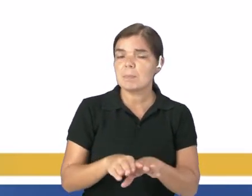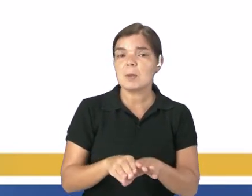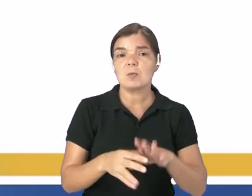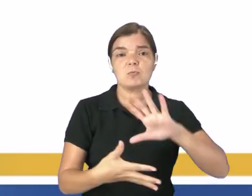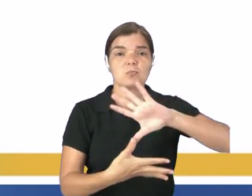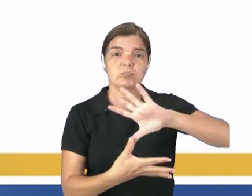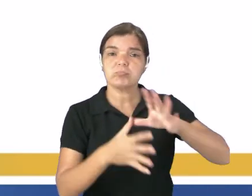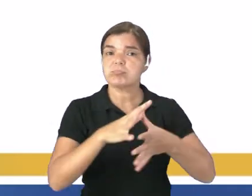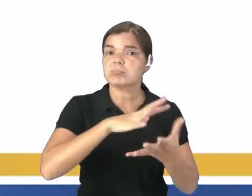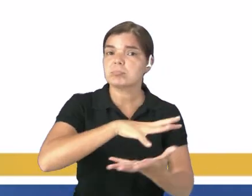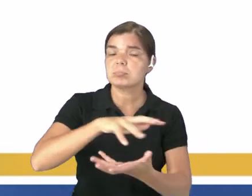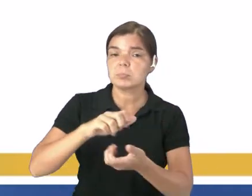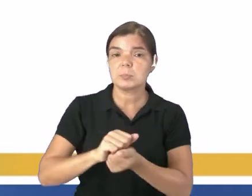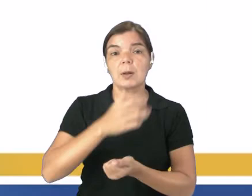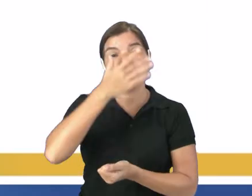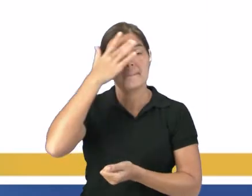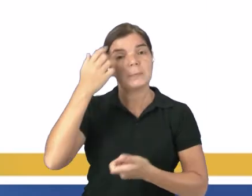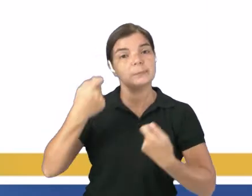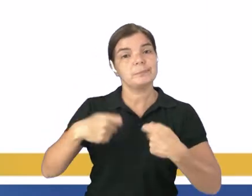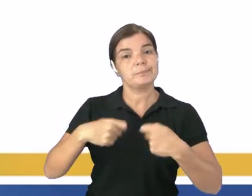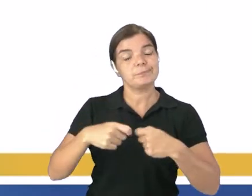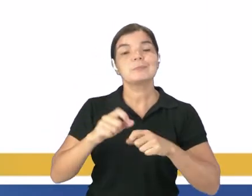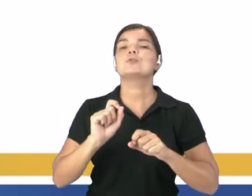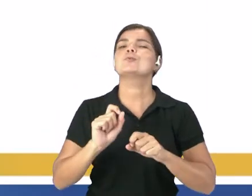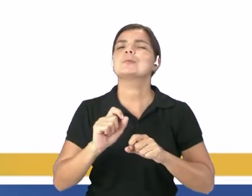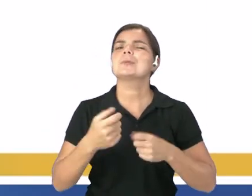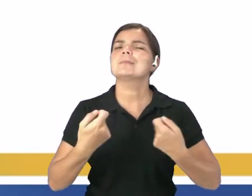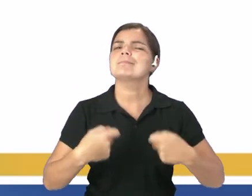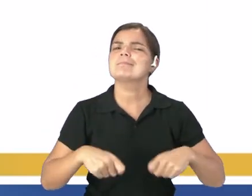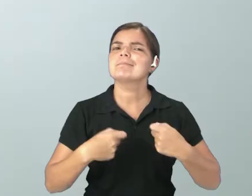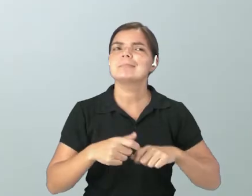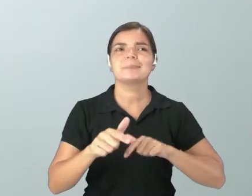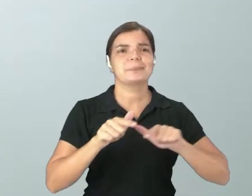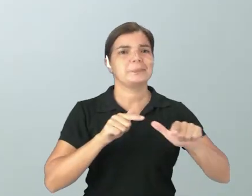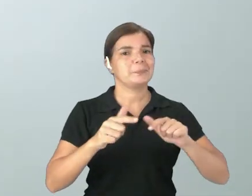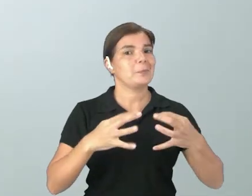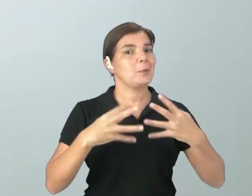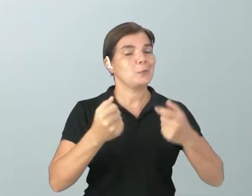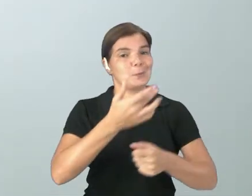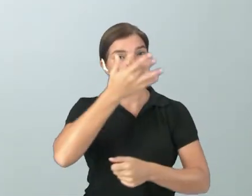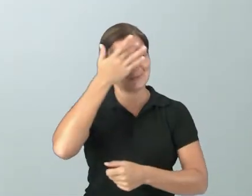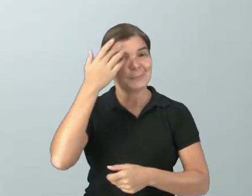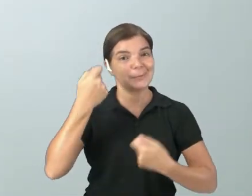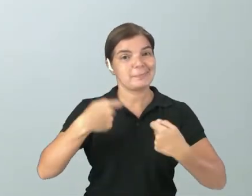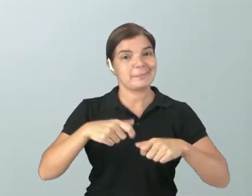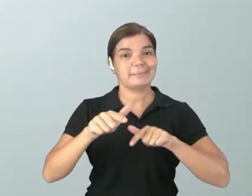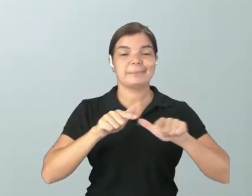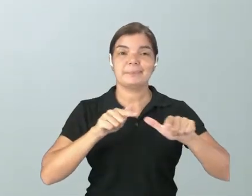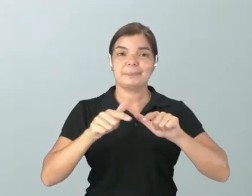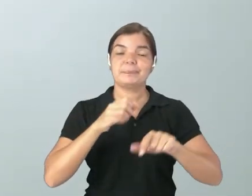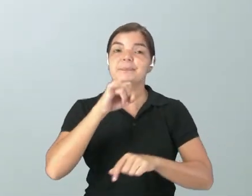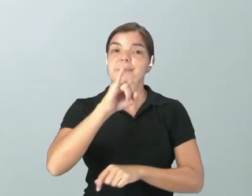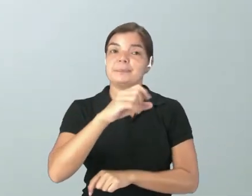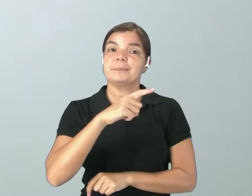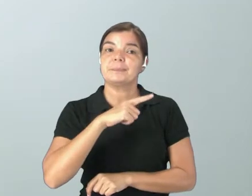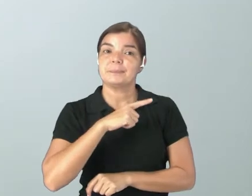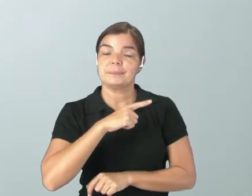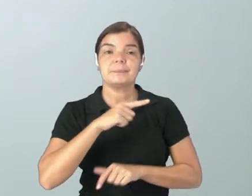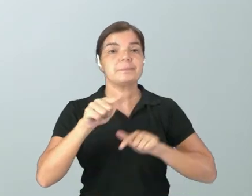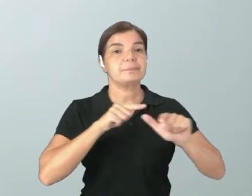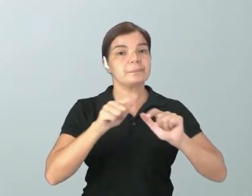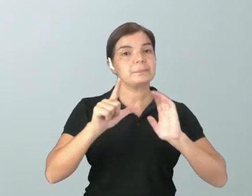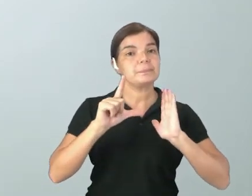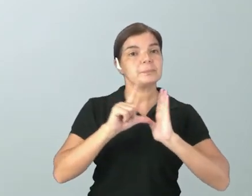pandemia, tá todo mundo precisando de emprego. Todo mundo precisa trabalhar. Por exemplo, se eu tenho um emprego numa